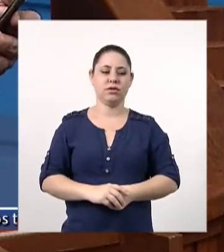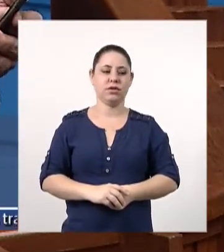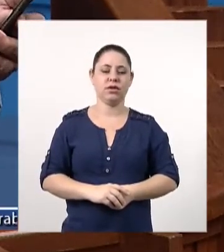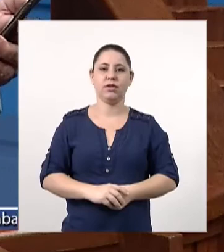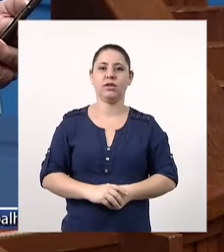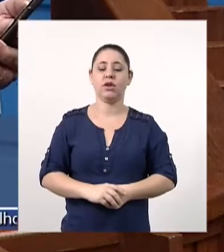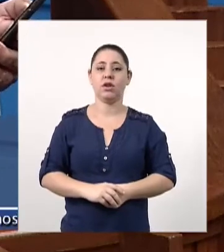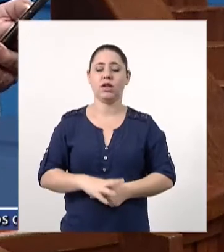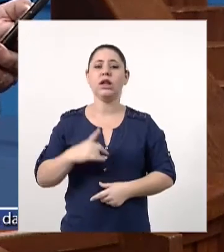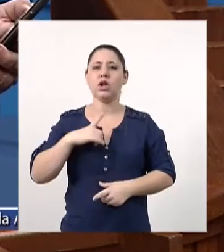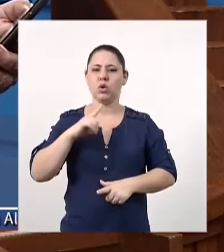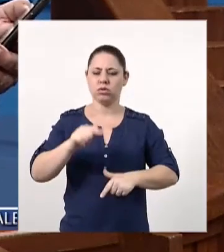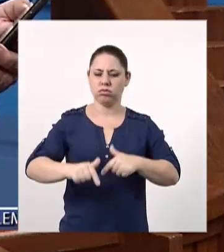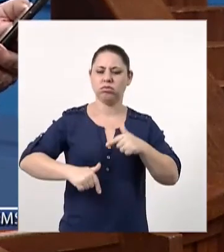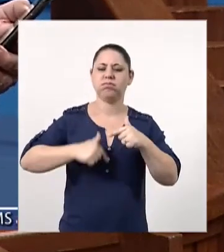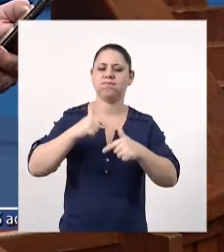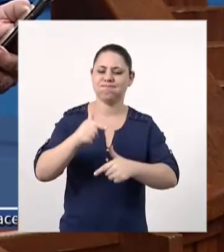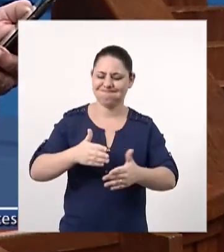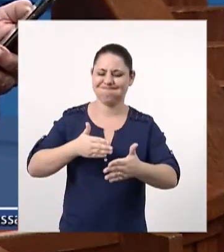combati o bom combate,